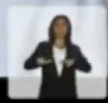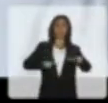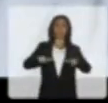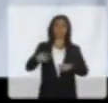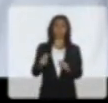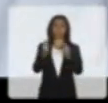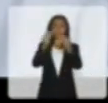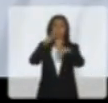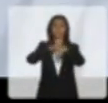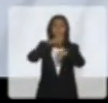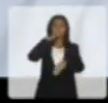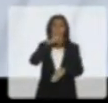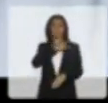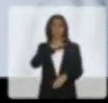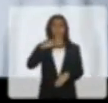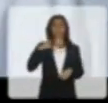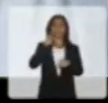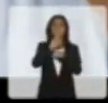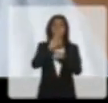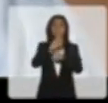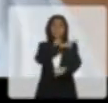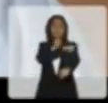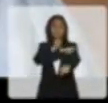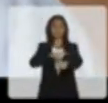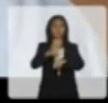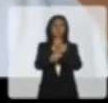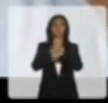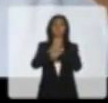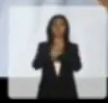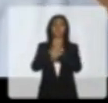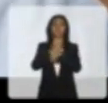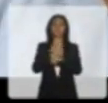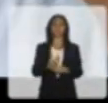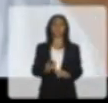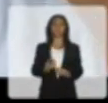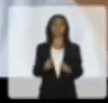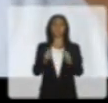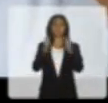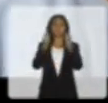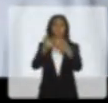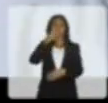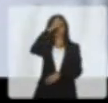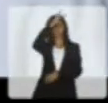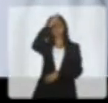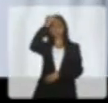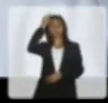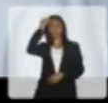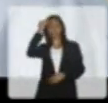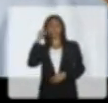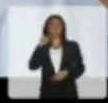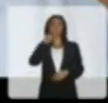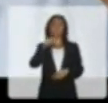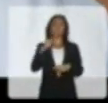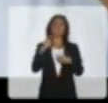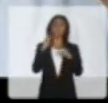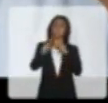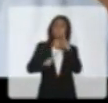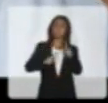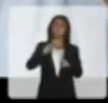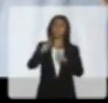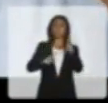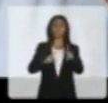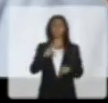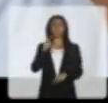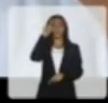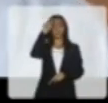ele trabalha para levar mais saúde segurança educação e dignidade com isso eu entreguei à população da capital quando fui